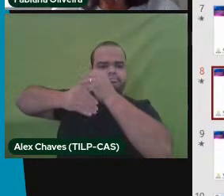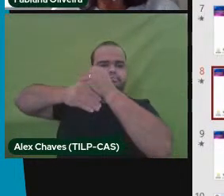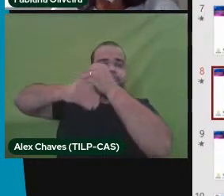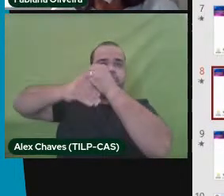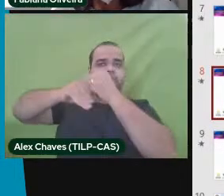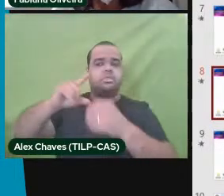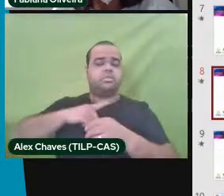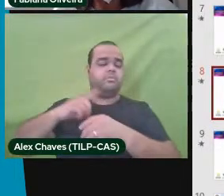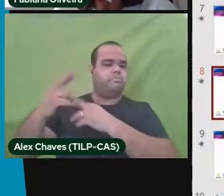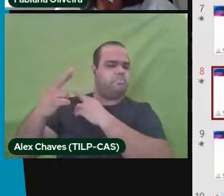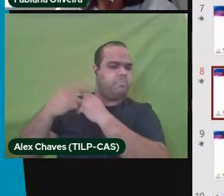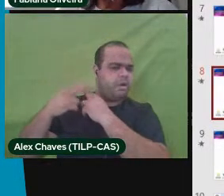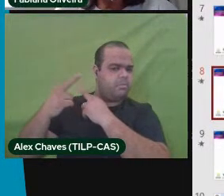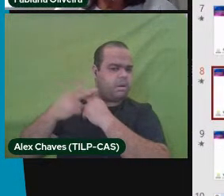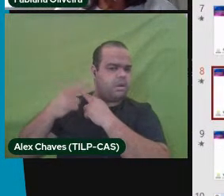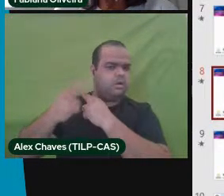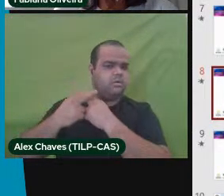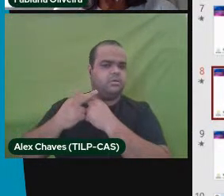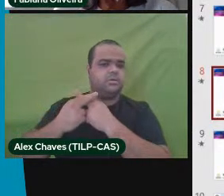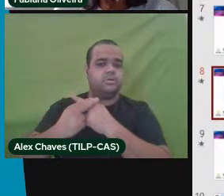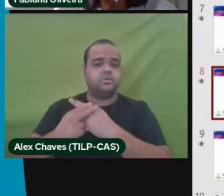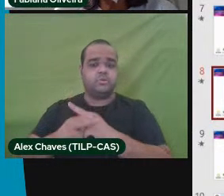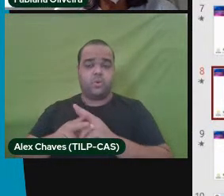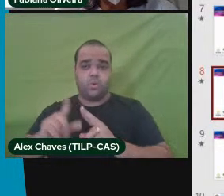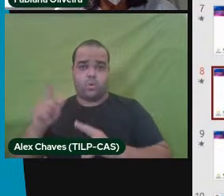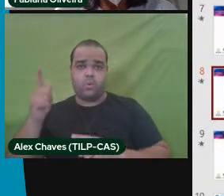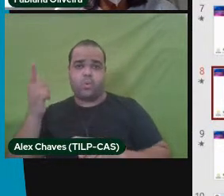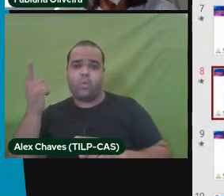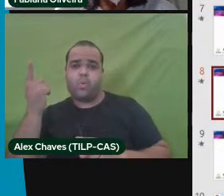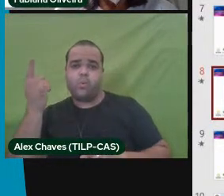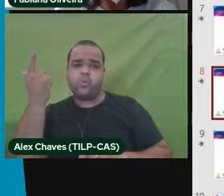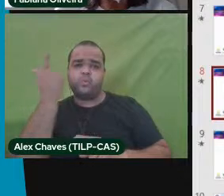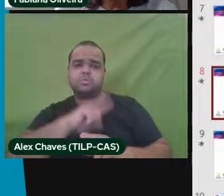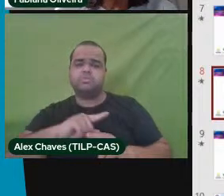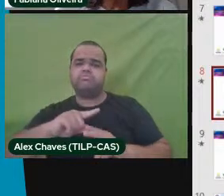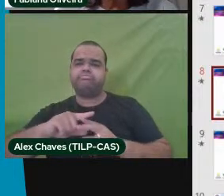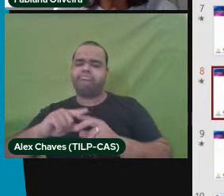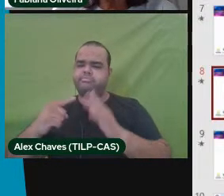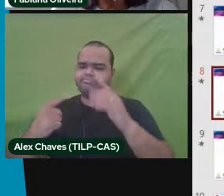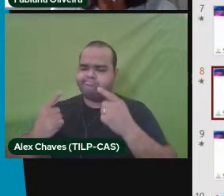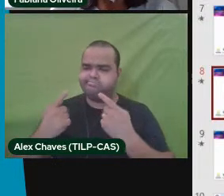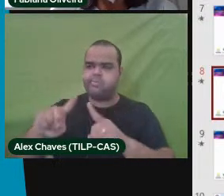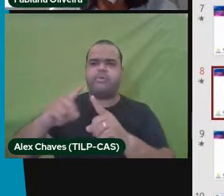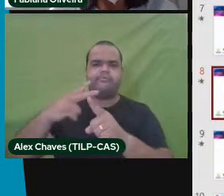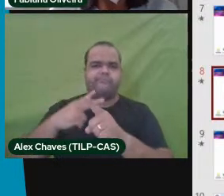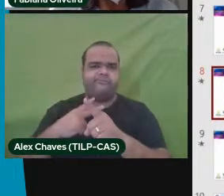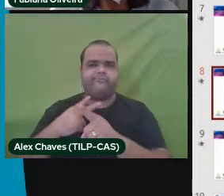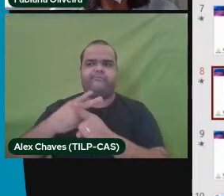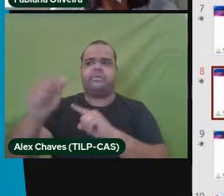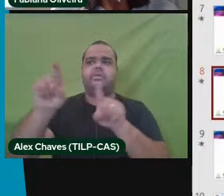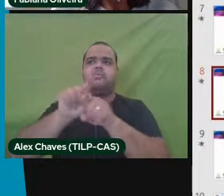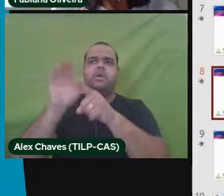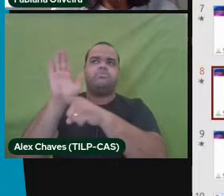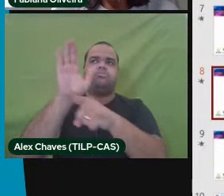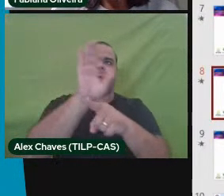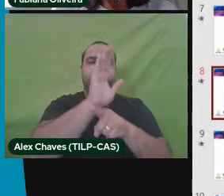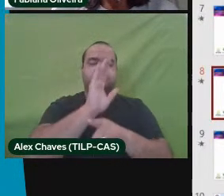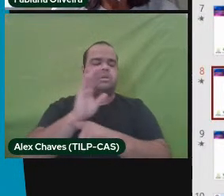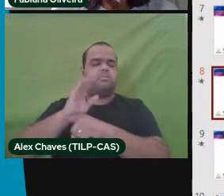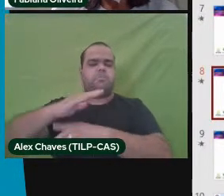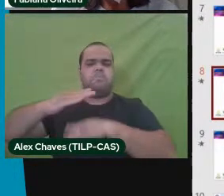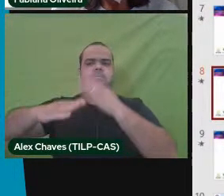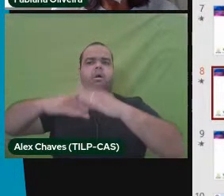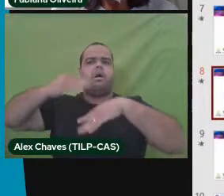têm a responsabilidade de vencer desafios, portanto, de contribuir para o desenvolvimento,